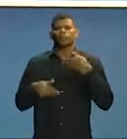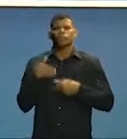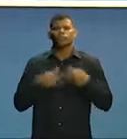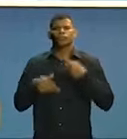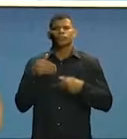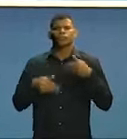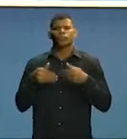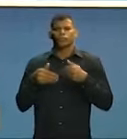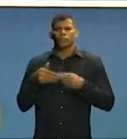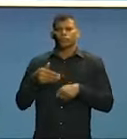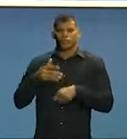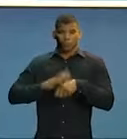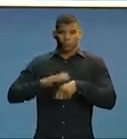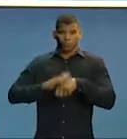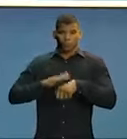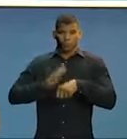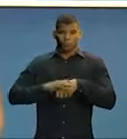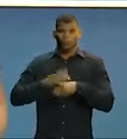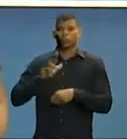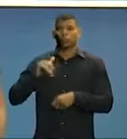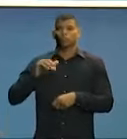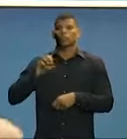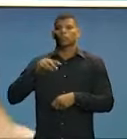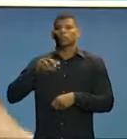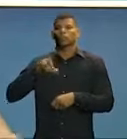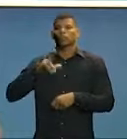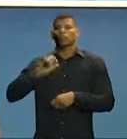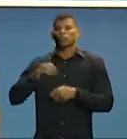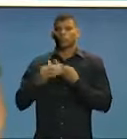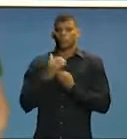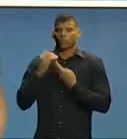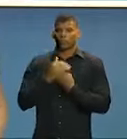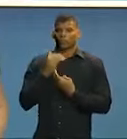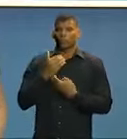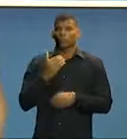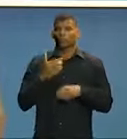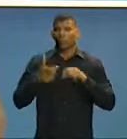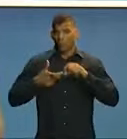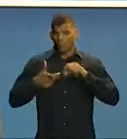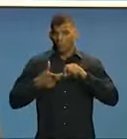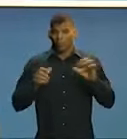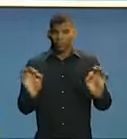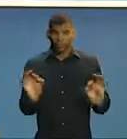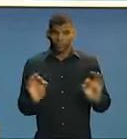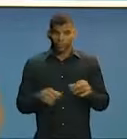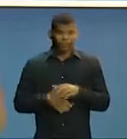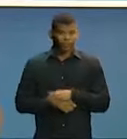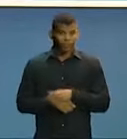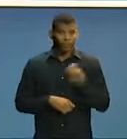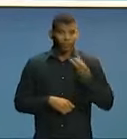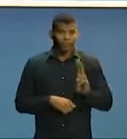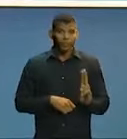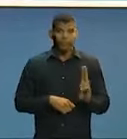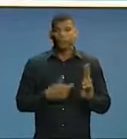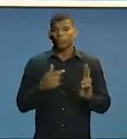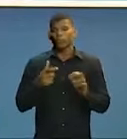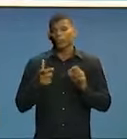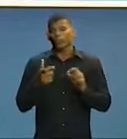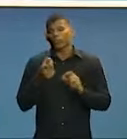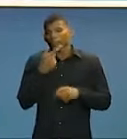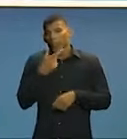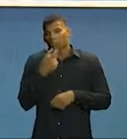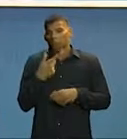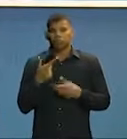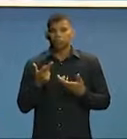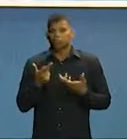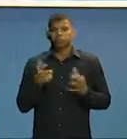a Covid-19 com o uso de medicamentos sem orientação médica ou comprovadamente ineficazes no combate